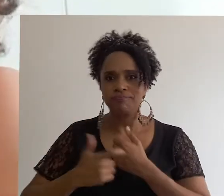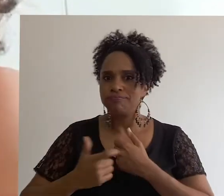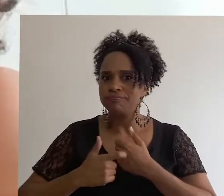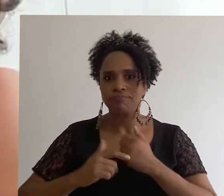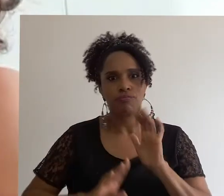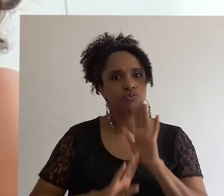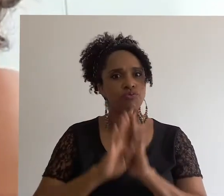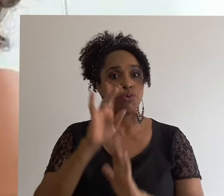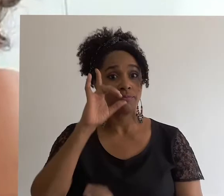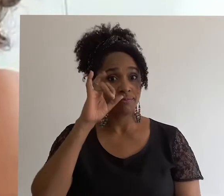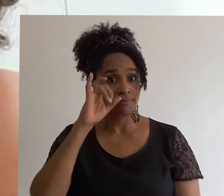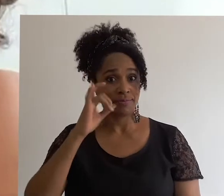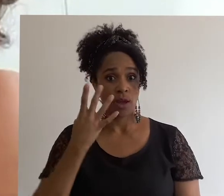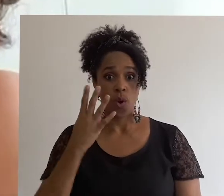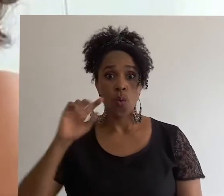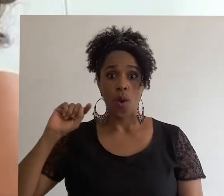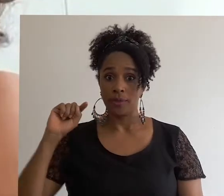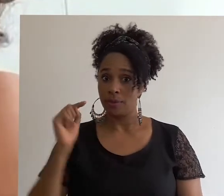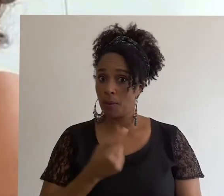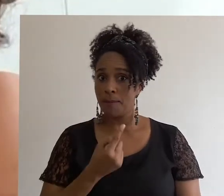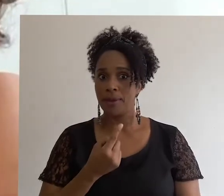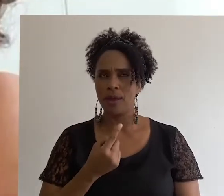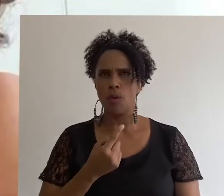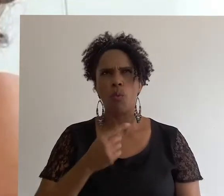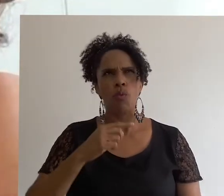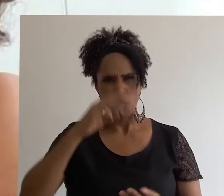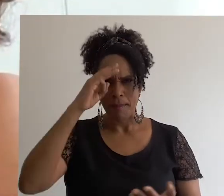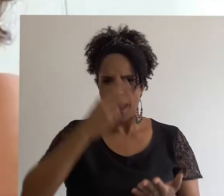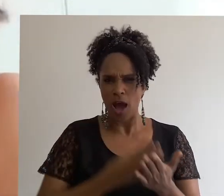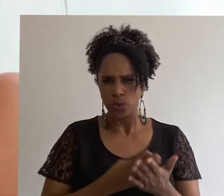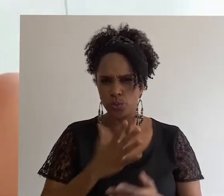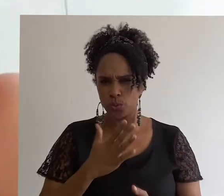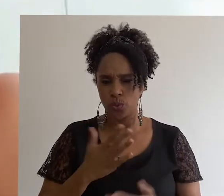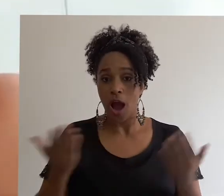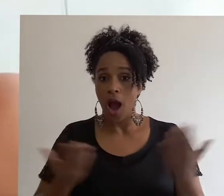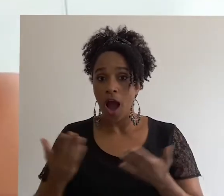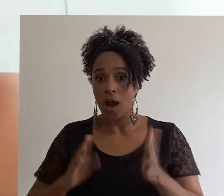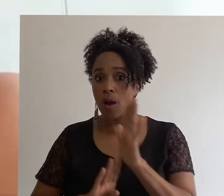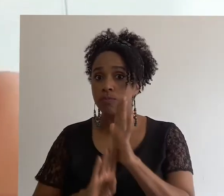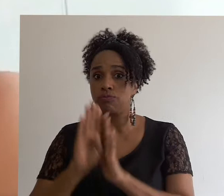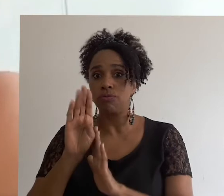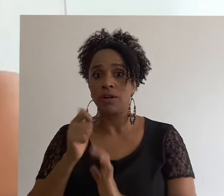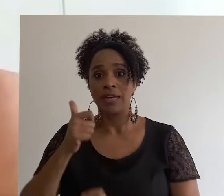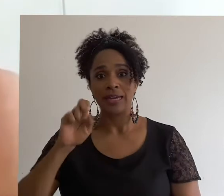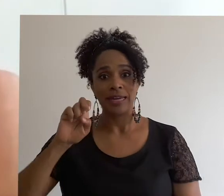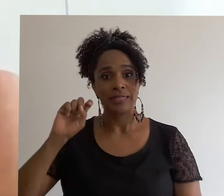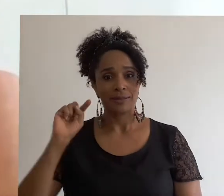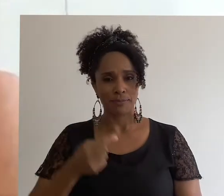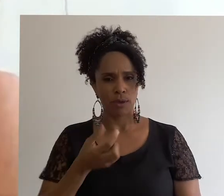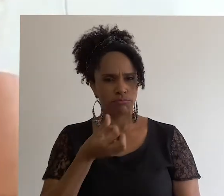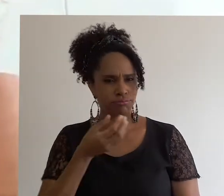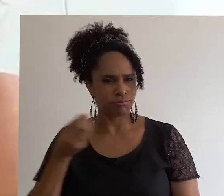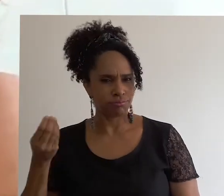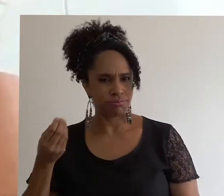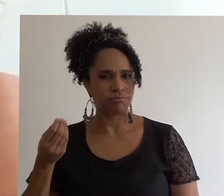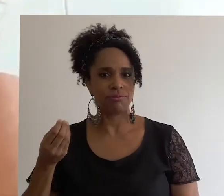No Instagram, tivemos um aumento de 4.000 seguidores no início, lá de março. Agora, em novembro, já temos 15.600, né? Então, todo